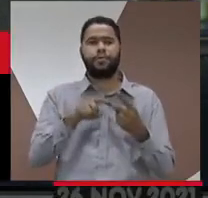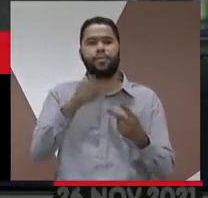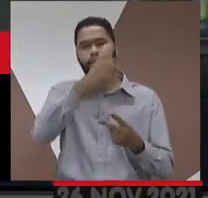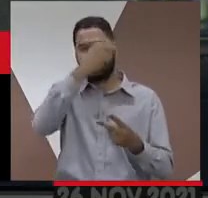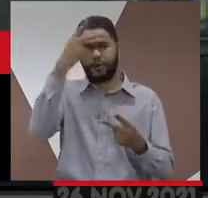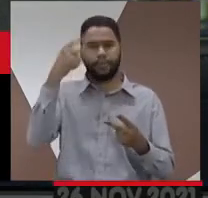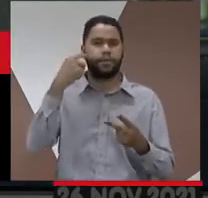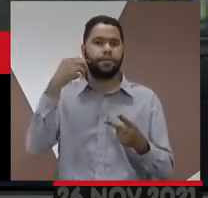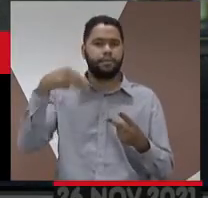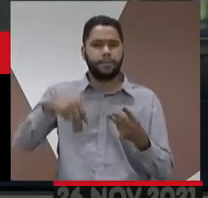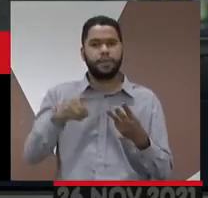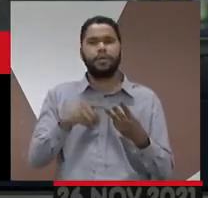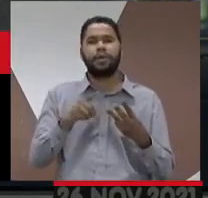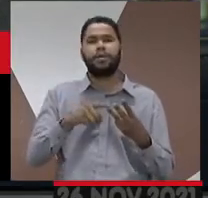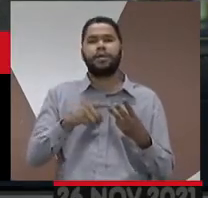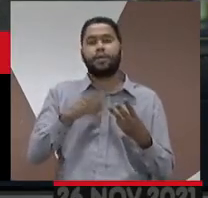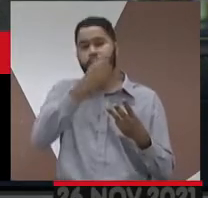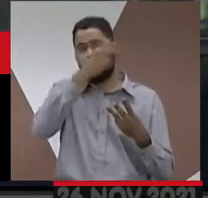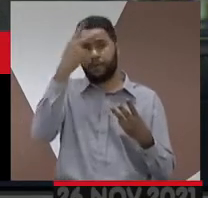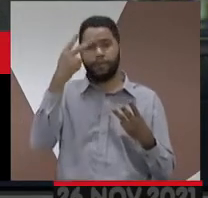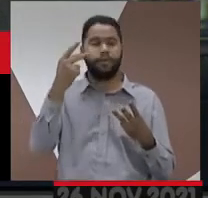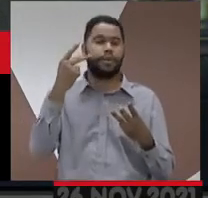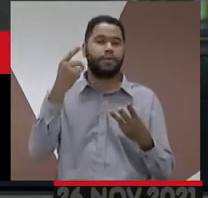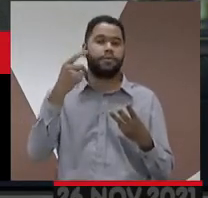prefeito Alexandre Calil, se querem...